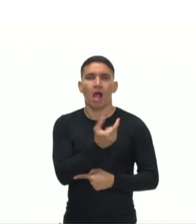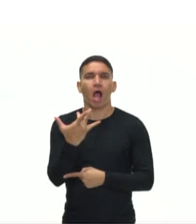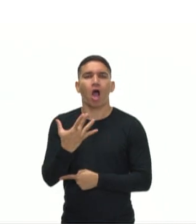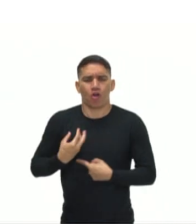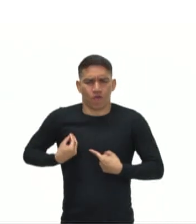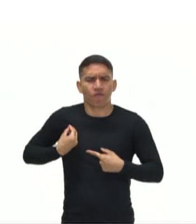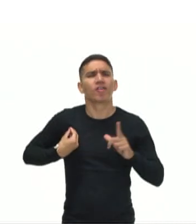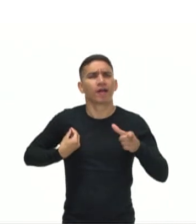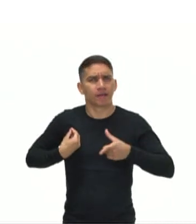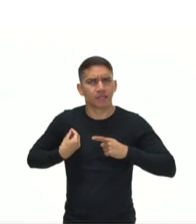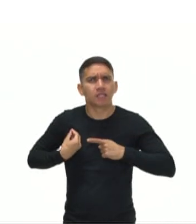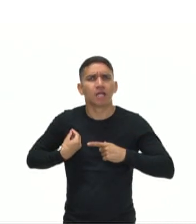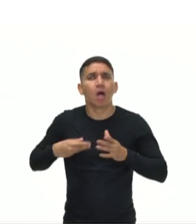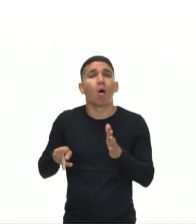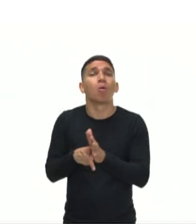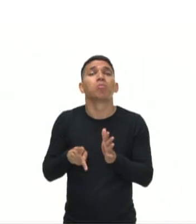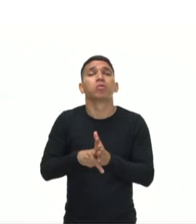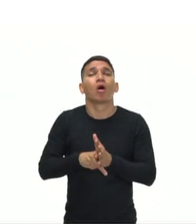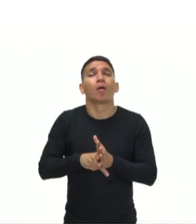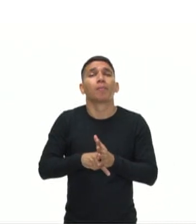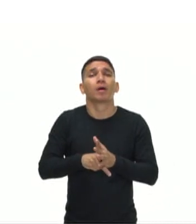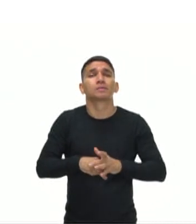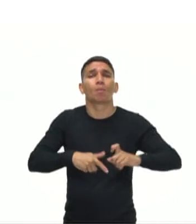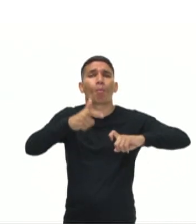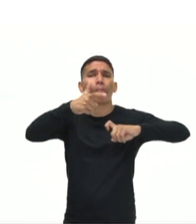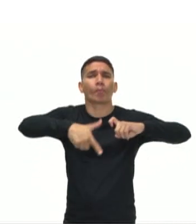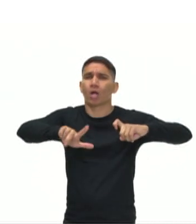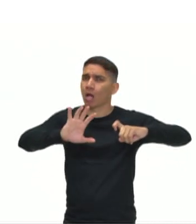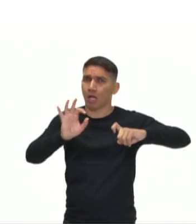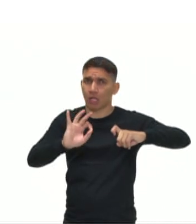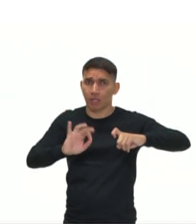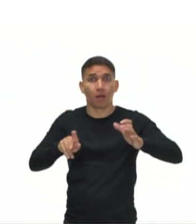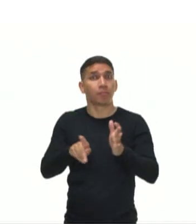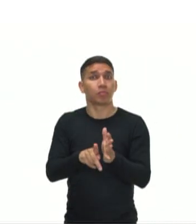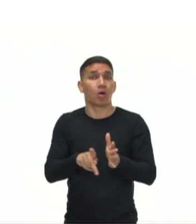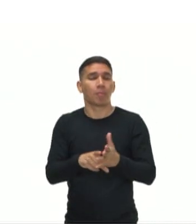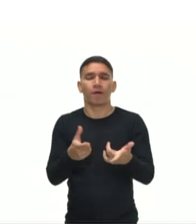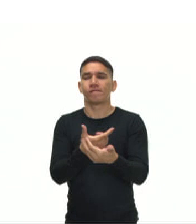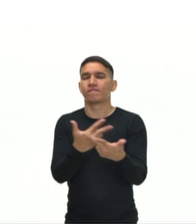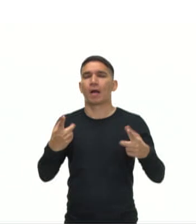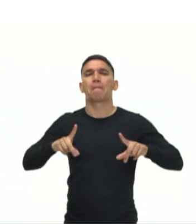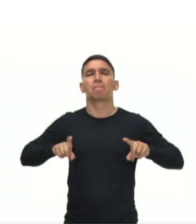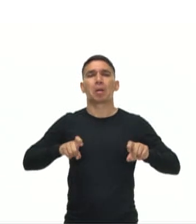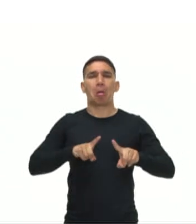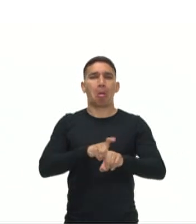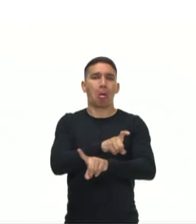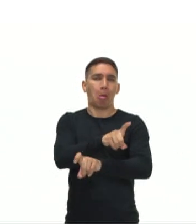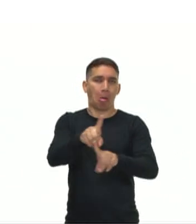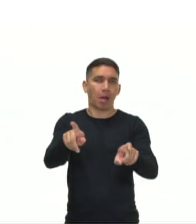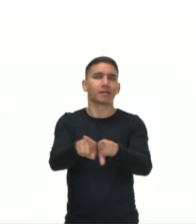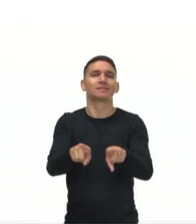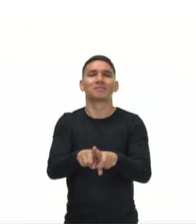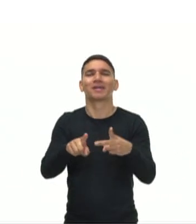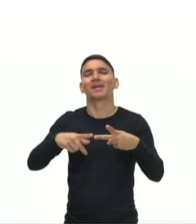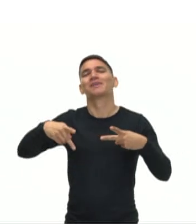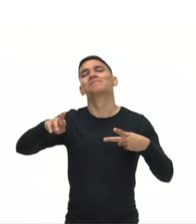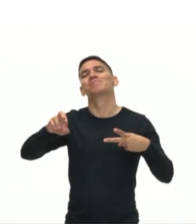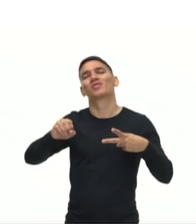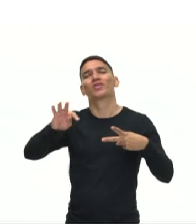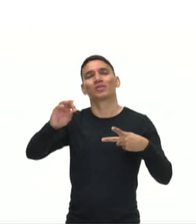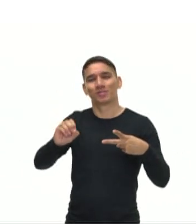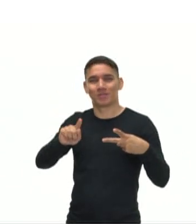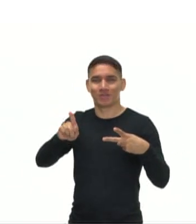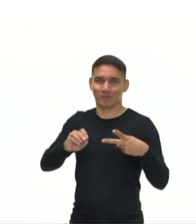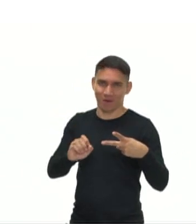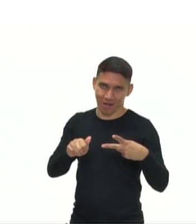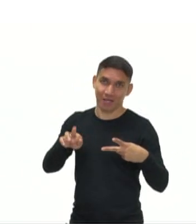vivos reproduzem-se assexuadamente, como é o caso de muitas bactérias e protozoários.